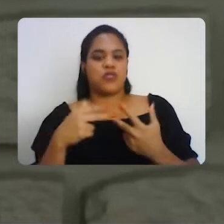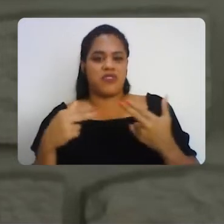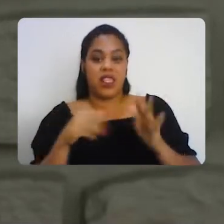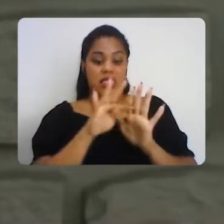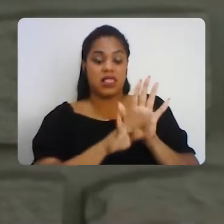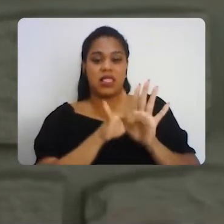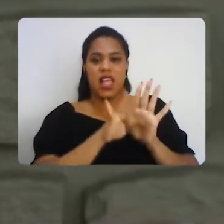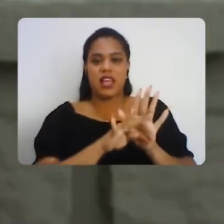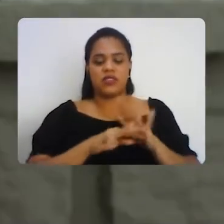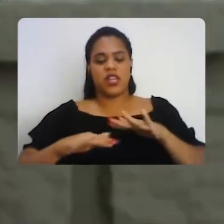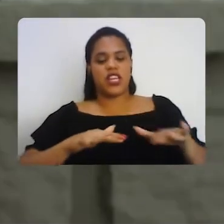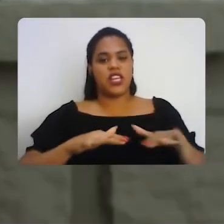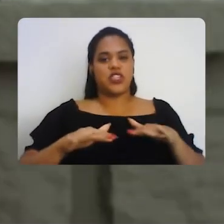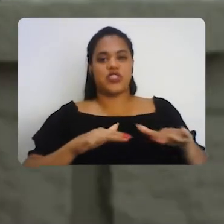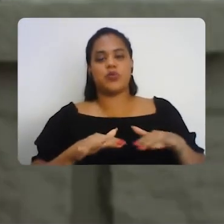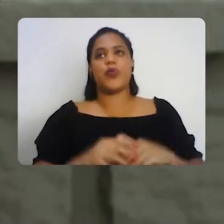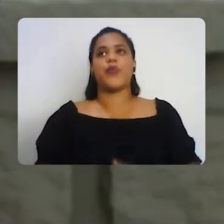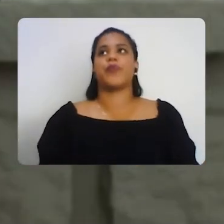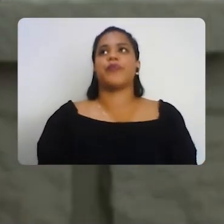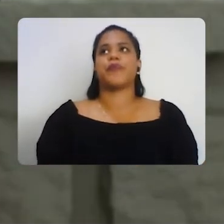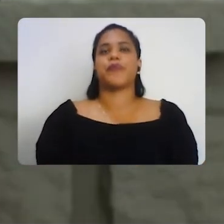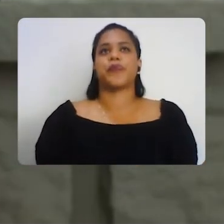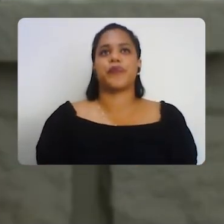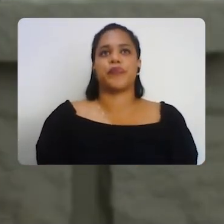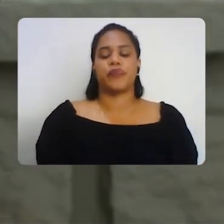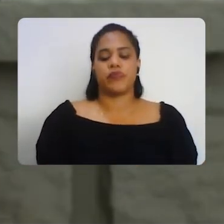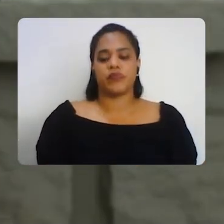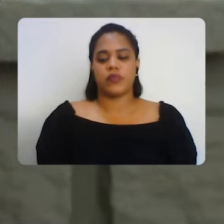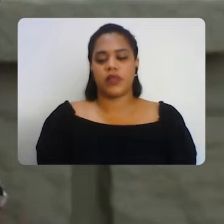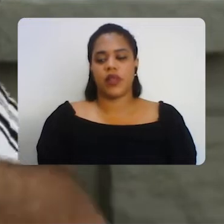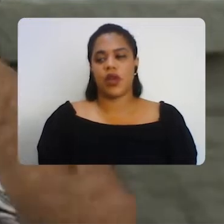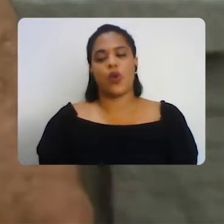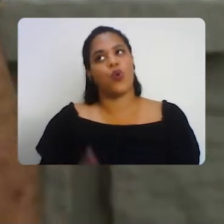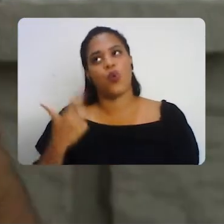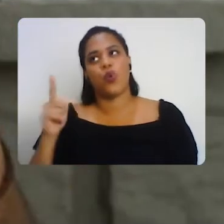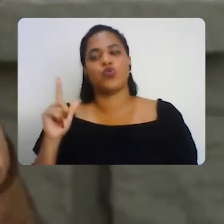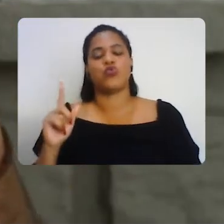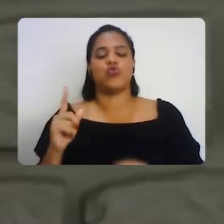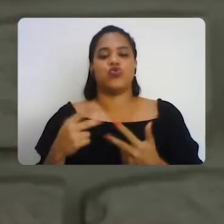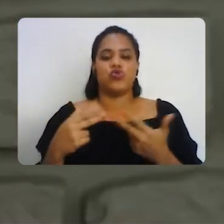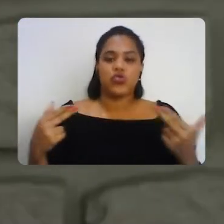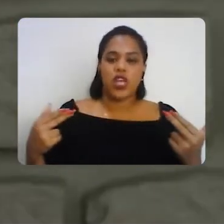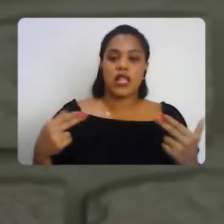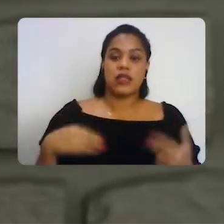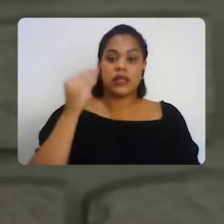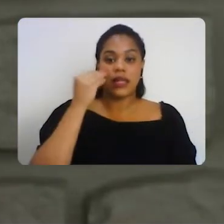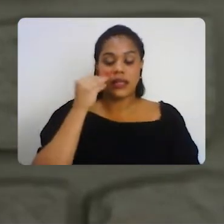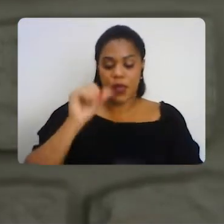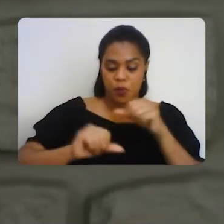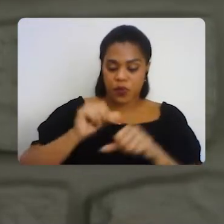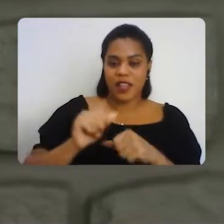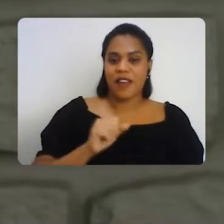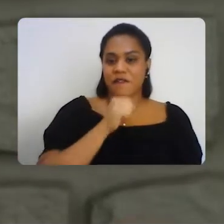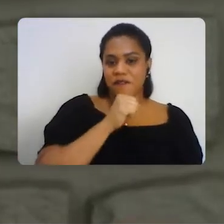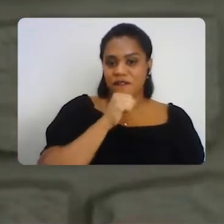coisa, inclusive o texto é ritmático, então foi uma outra composição, foi sair de Zinho para ir para a